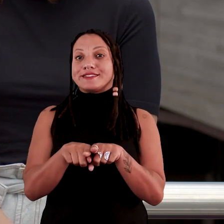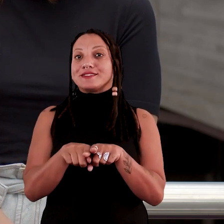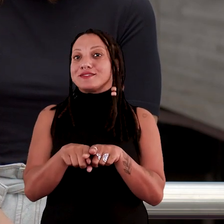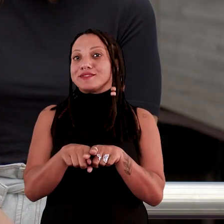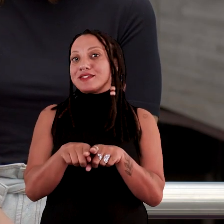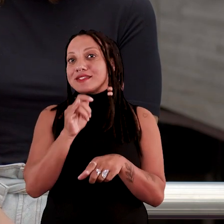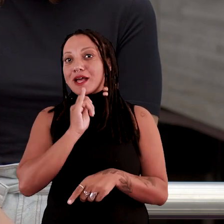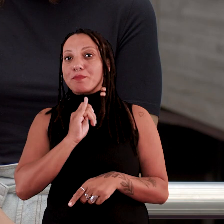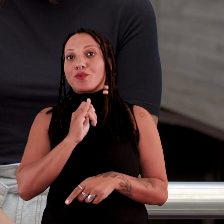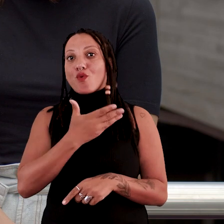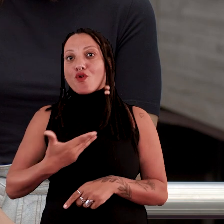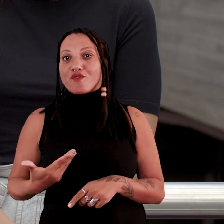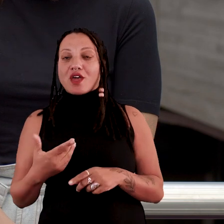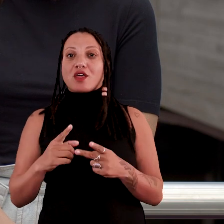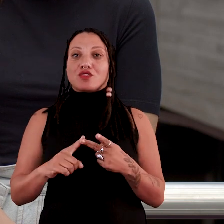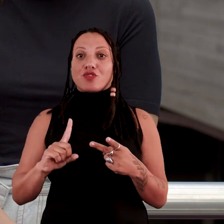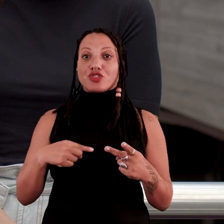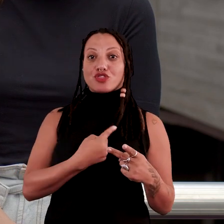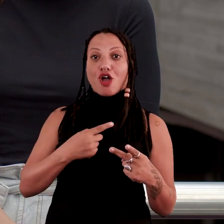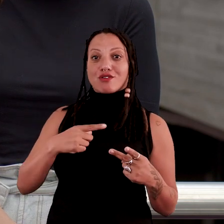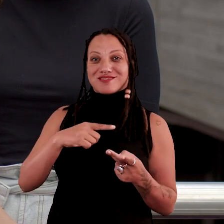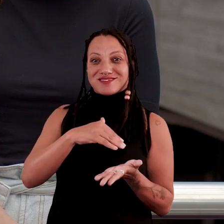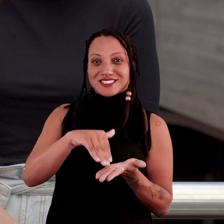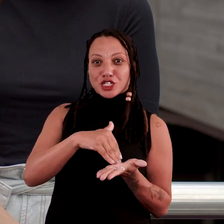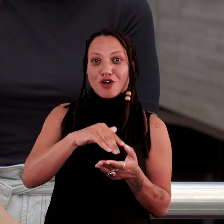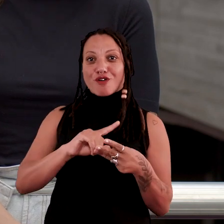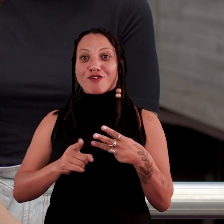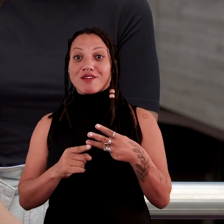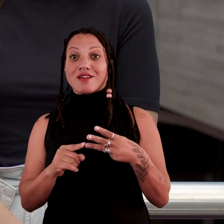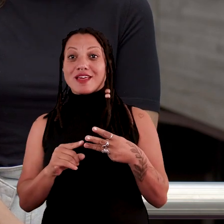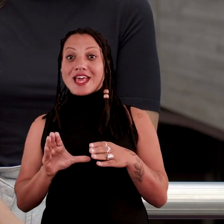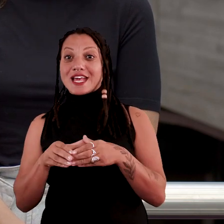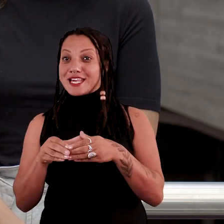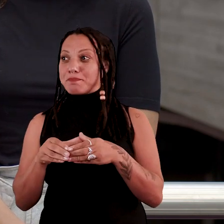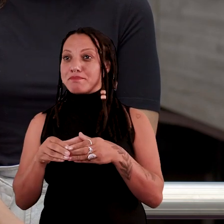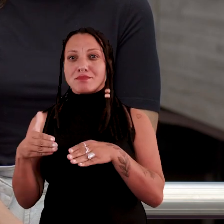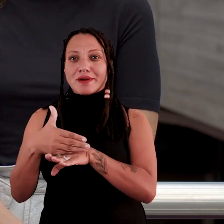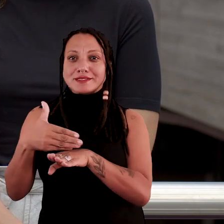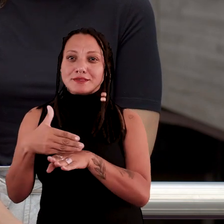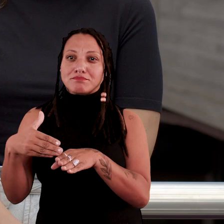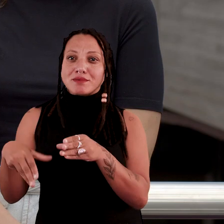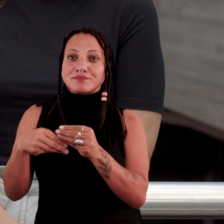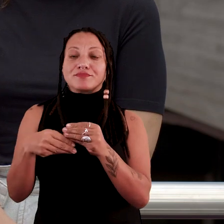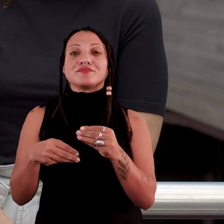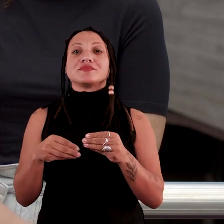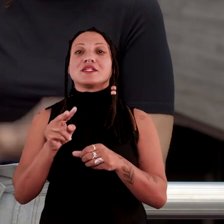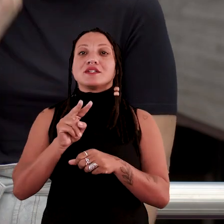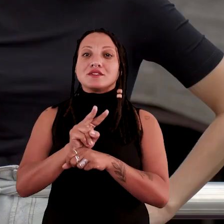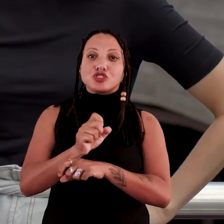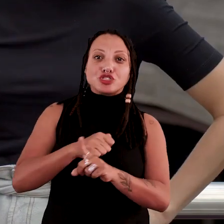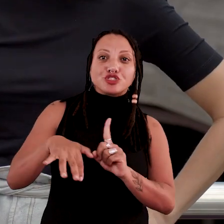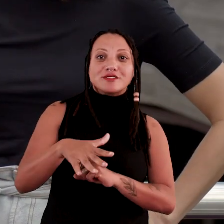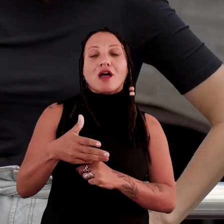projeto é resultado de toda essa integração. Então, acho que um prêmio de arquitetura contemplar e olhar o projeto não só como um